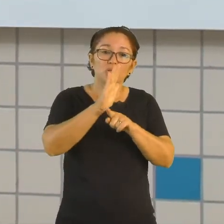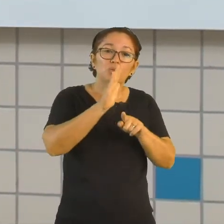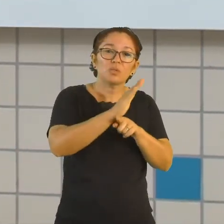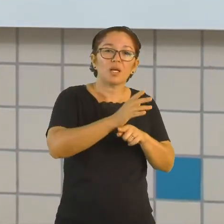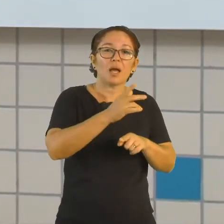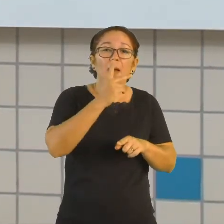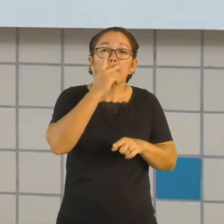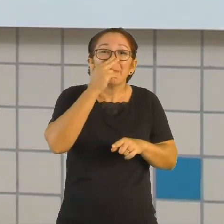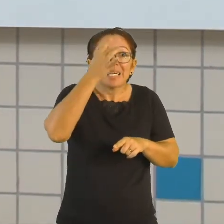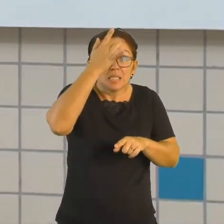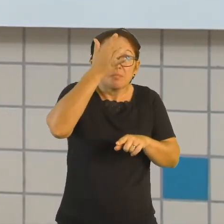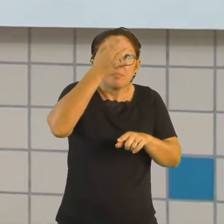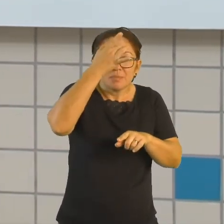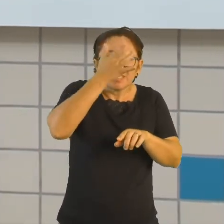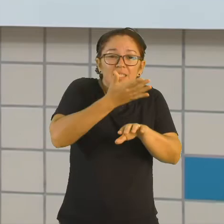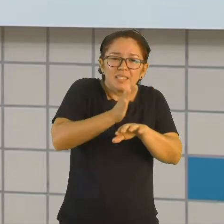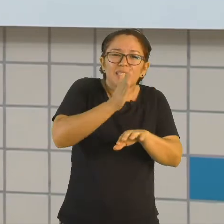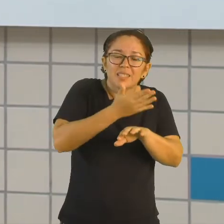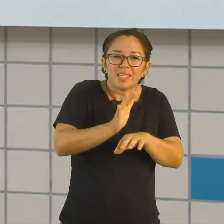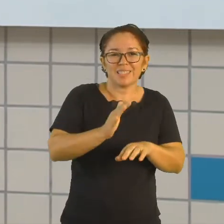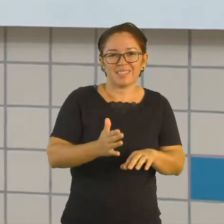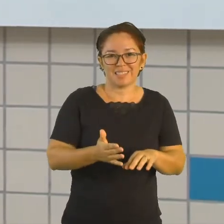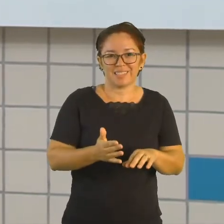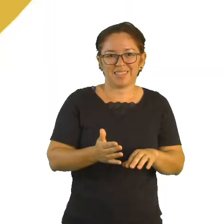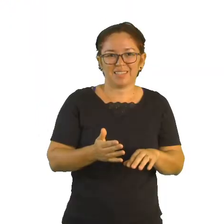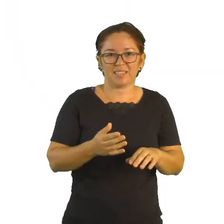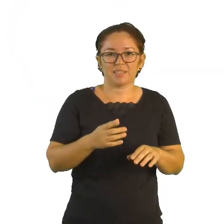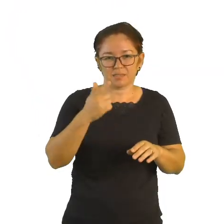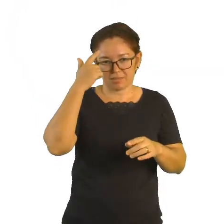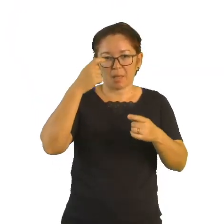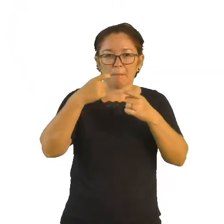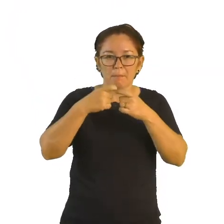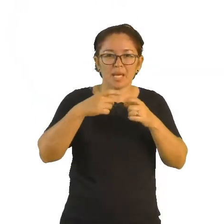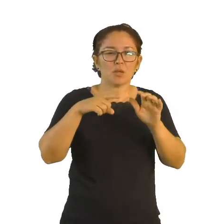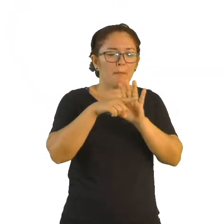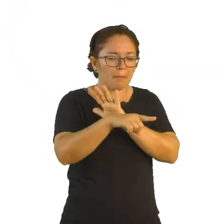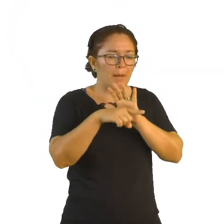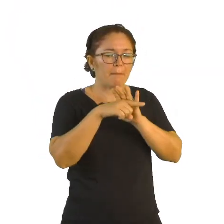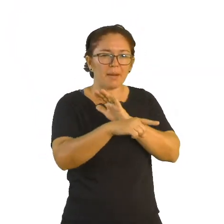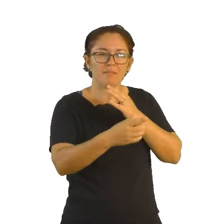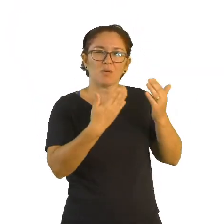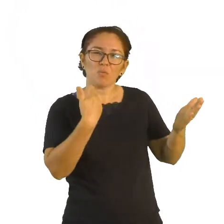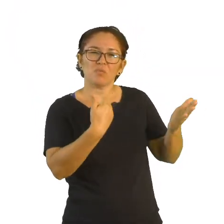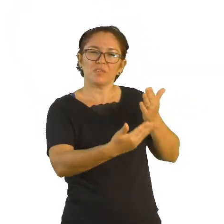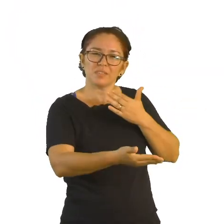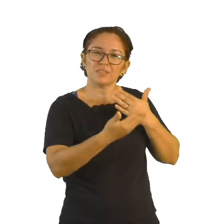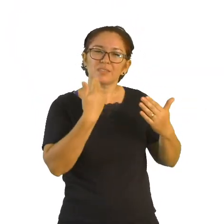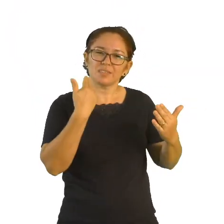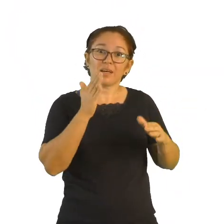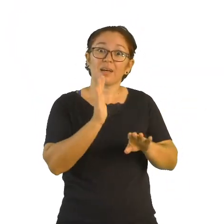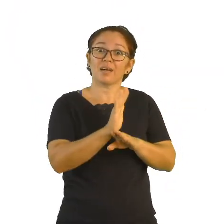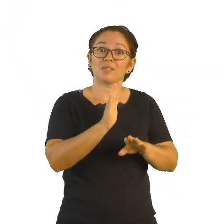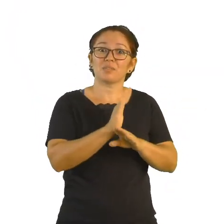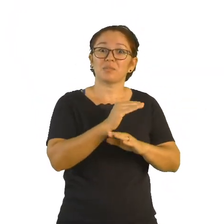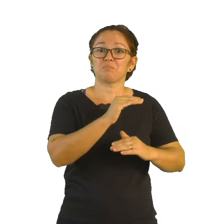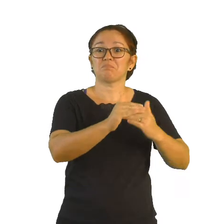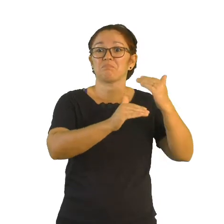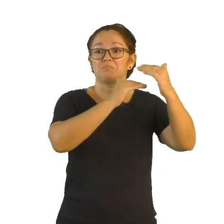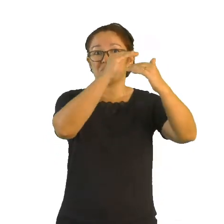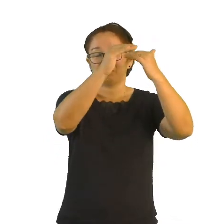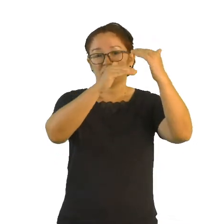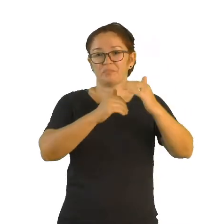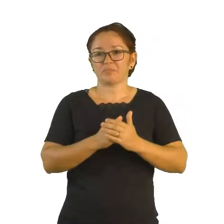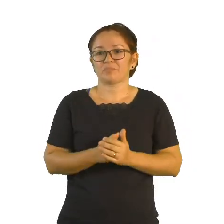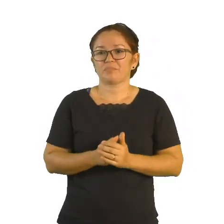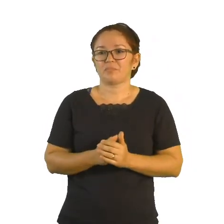terapeuta, psicólogo e outros. Além desses indicadores, o estatístico